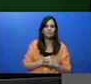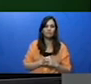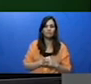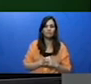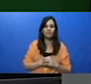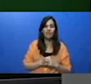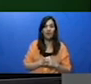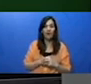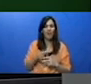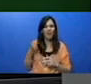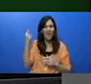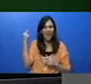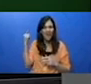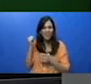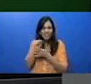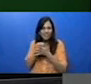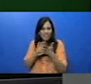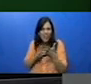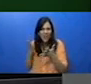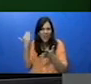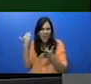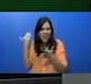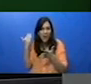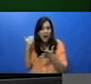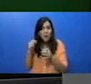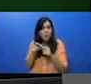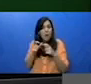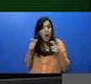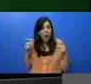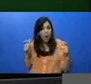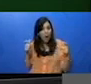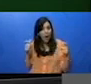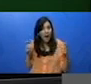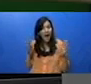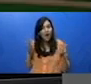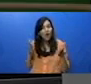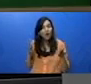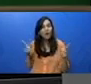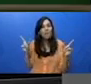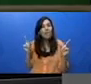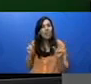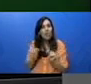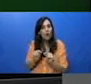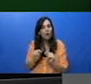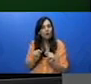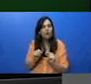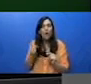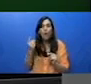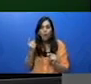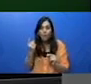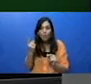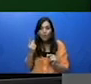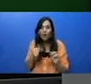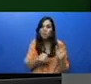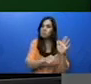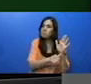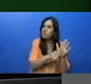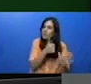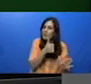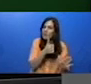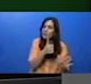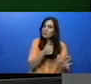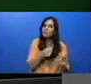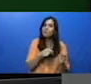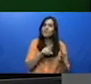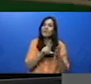vai inverter, né? Nós sabemos que o menor algarismo daqui é 1, então ele será o primeiro. Depois é o 2,